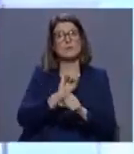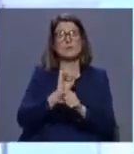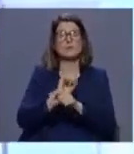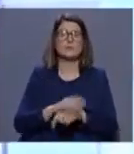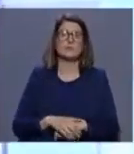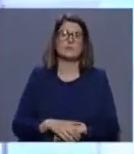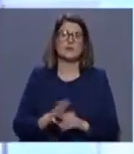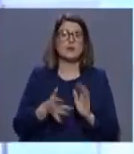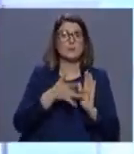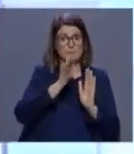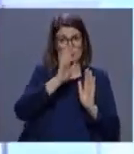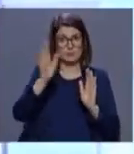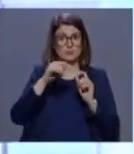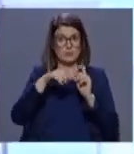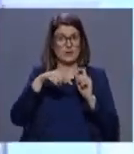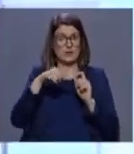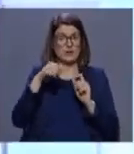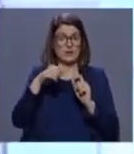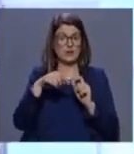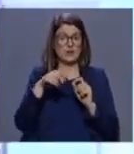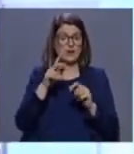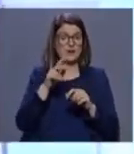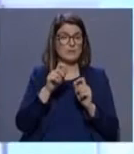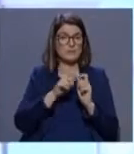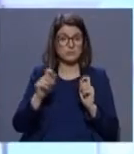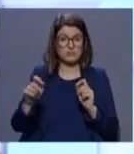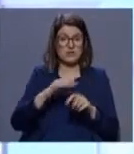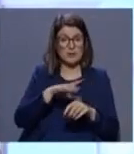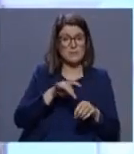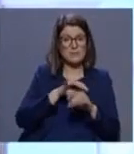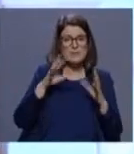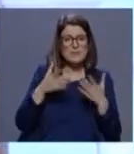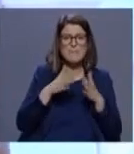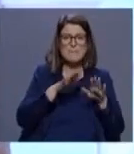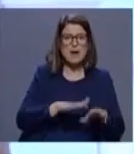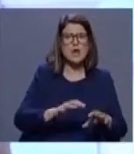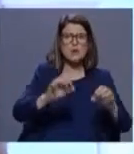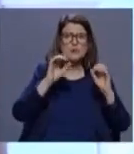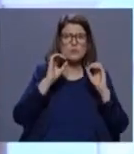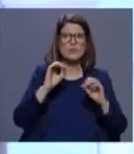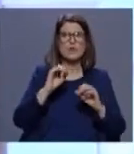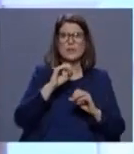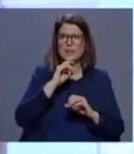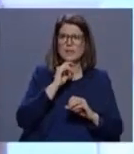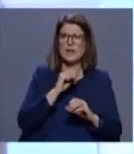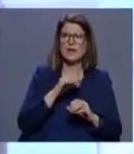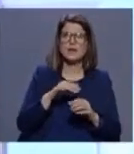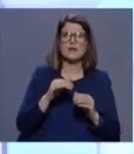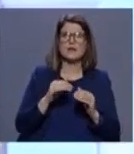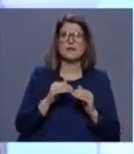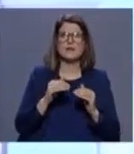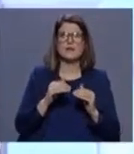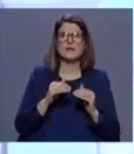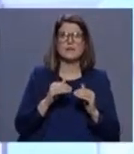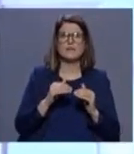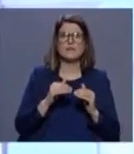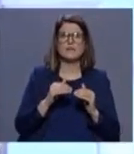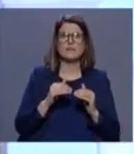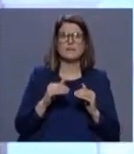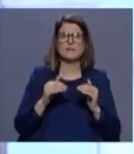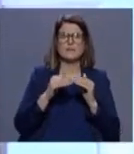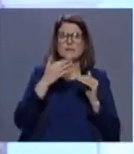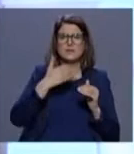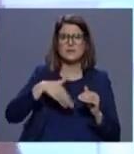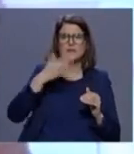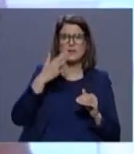biblioteca, durante essa paragem da pandemia, digamos, nunca esteve parada. Conseguiu sempre, e para várias fases etárias, dispor